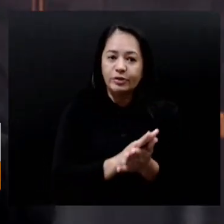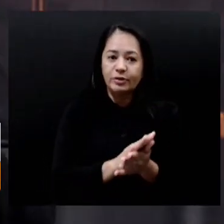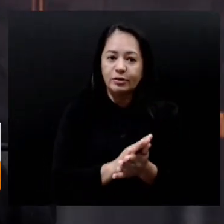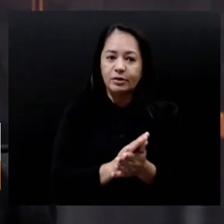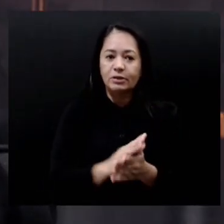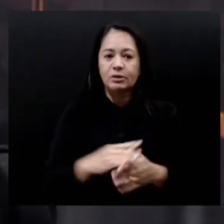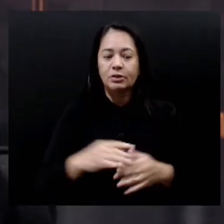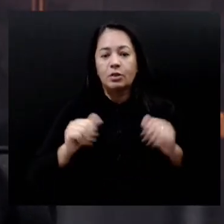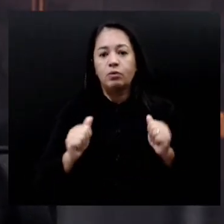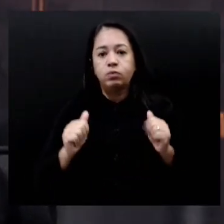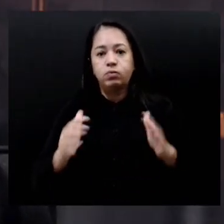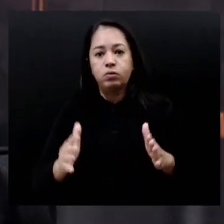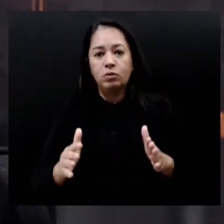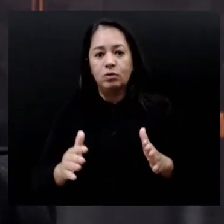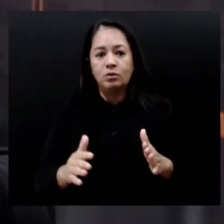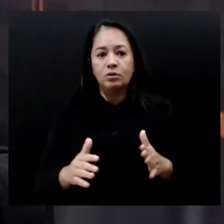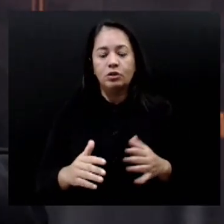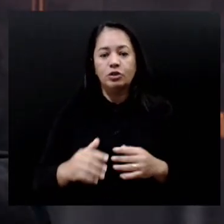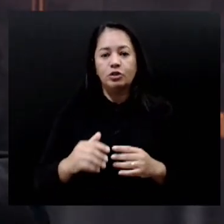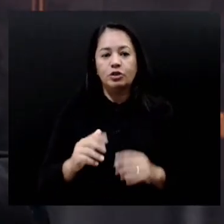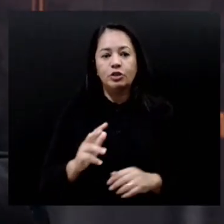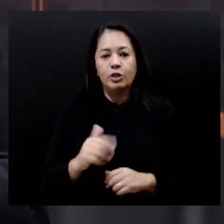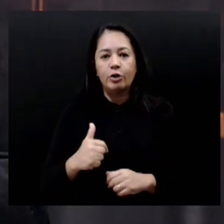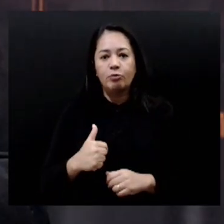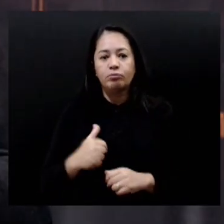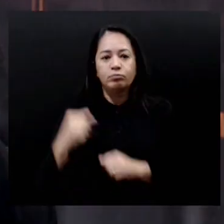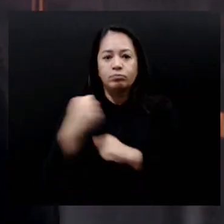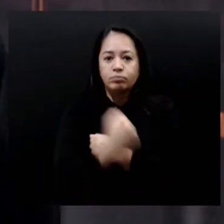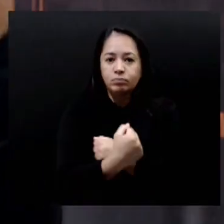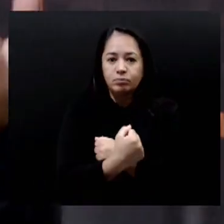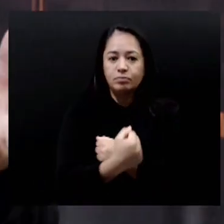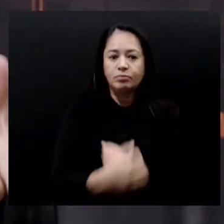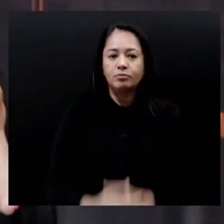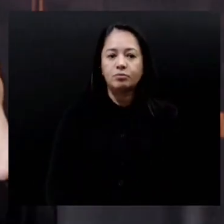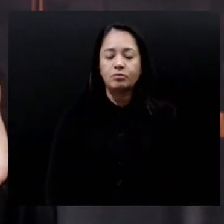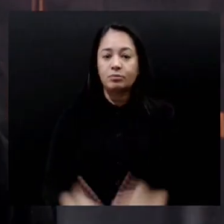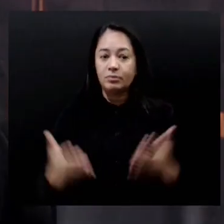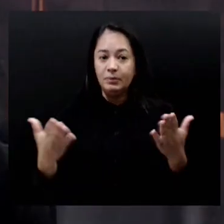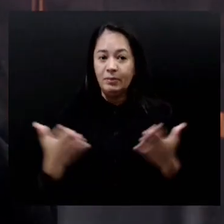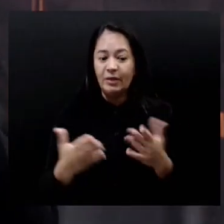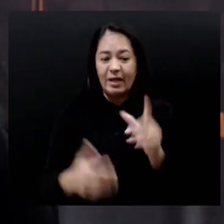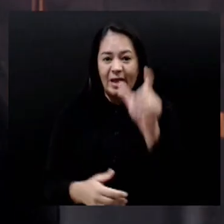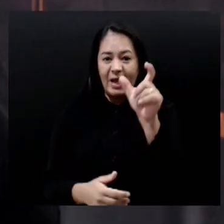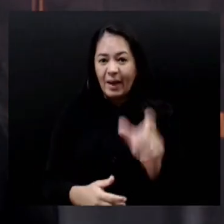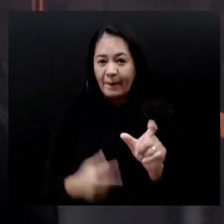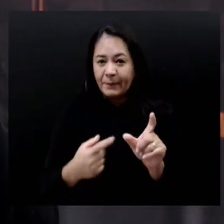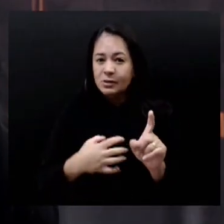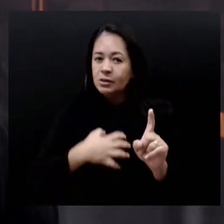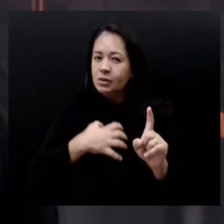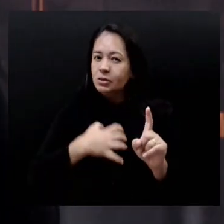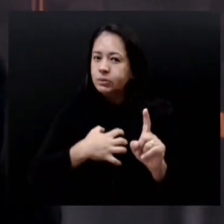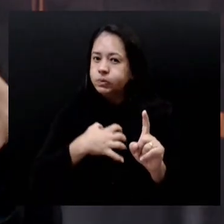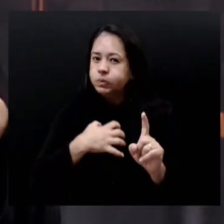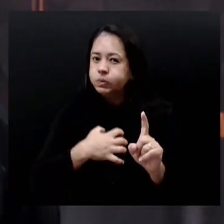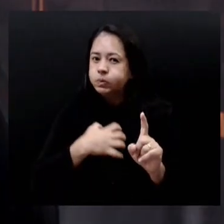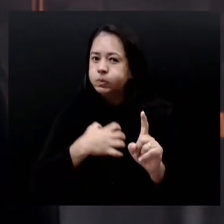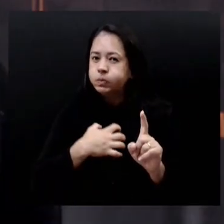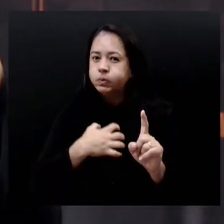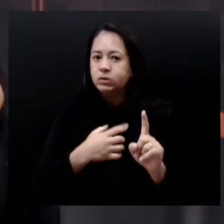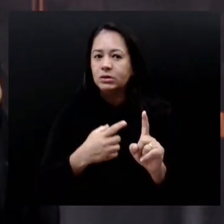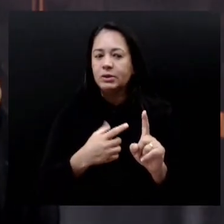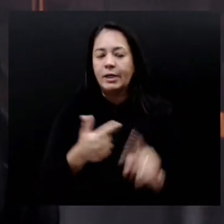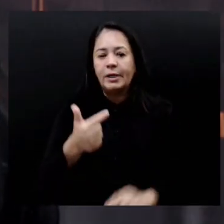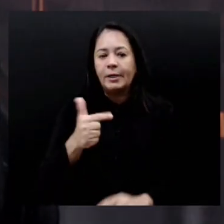impulso de me colocar numa situação, né? Agora, a pessoa raivosa, ela não tem esse discernimento,